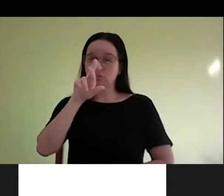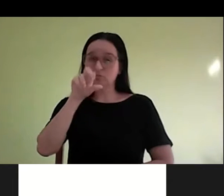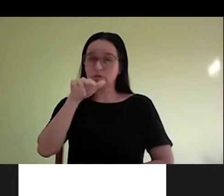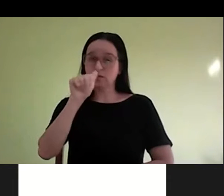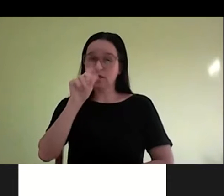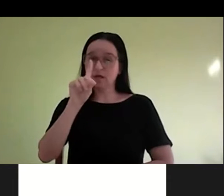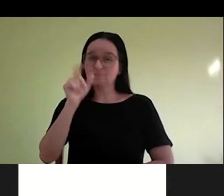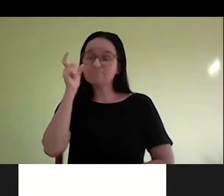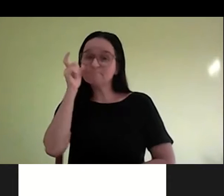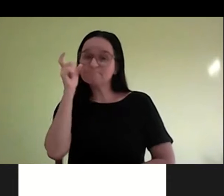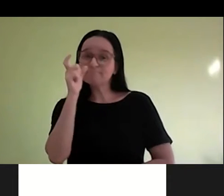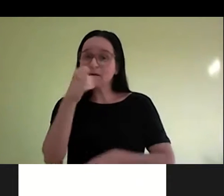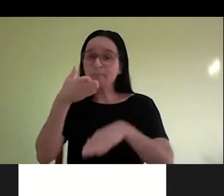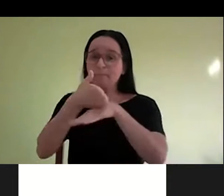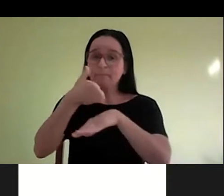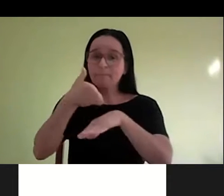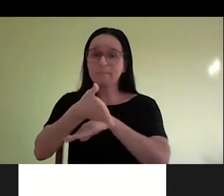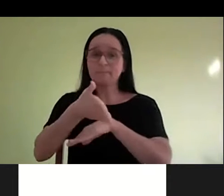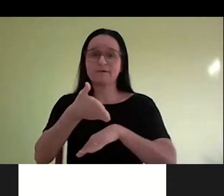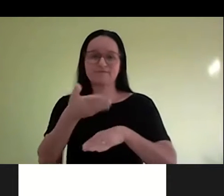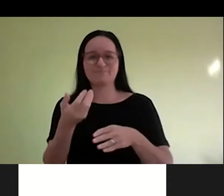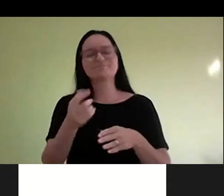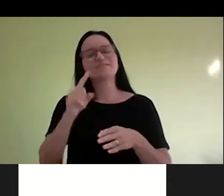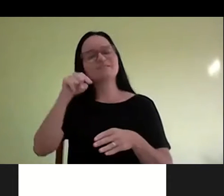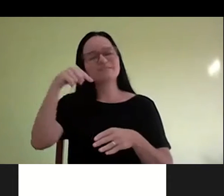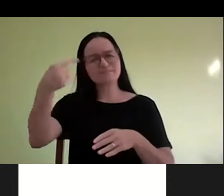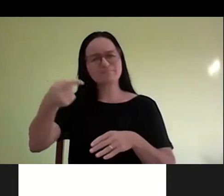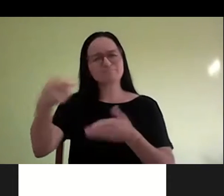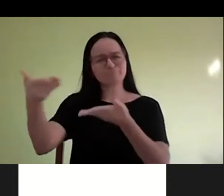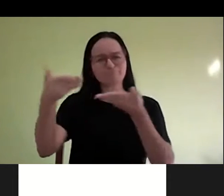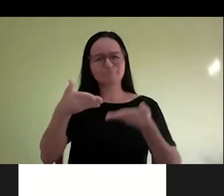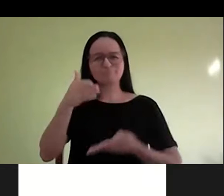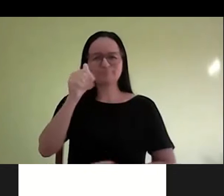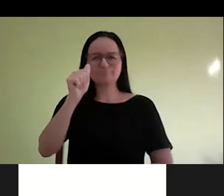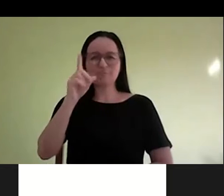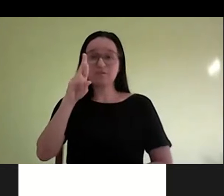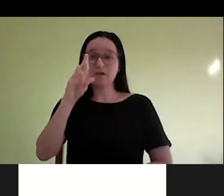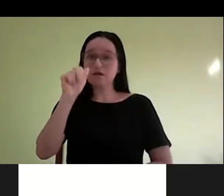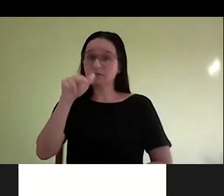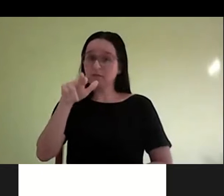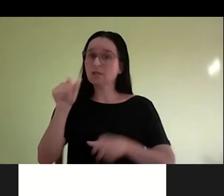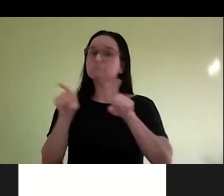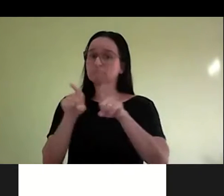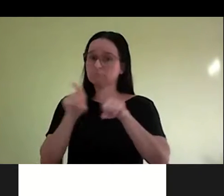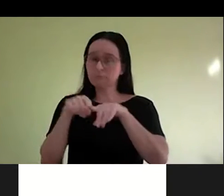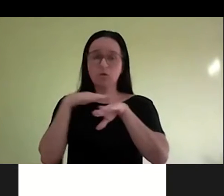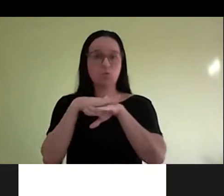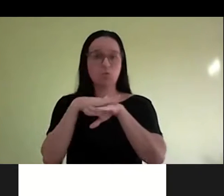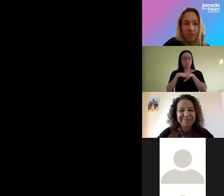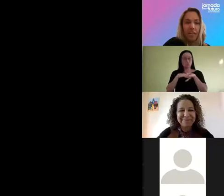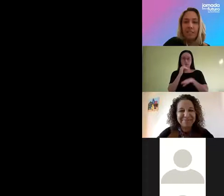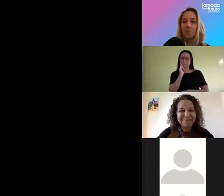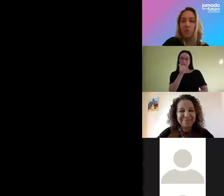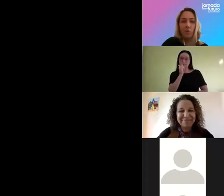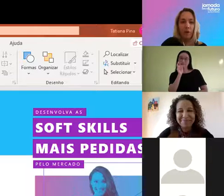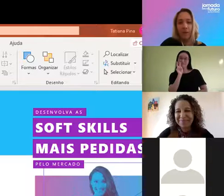para depois abrir para a Adriana poder vir conversar, que é, como eu falo, é ela que vocês vieram ver.